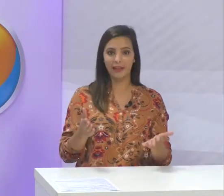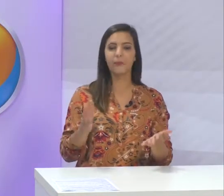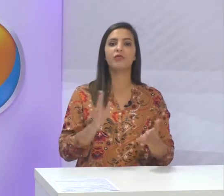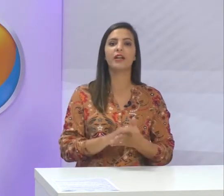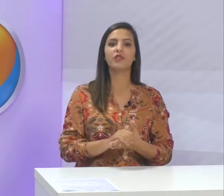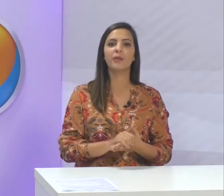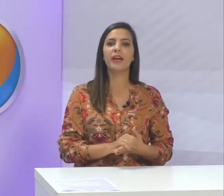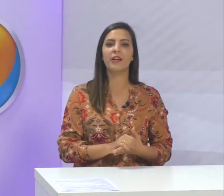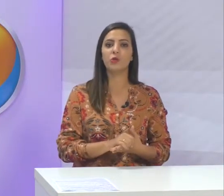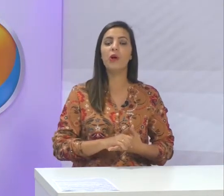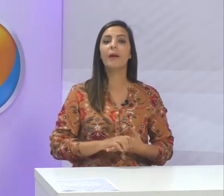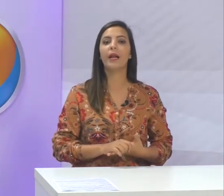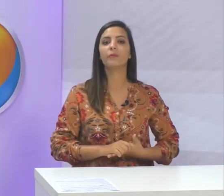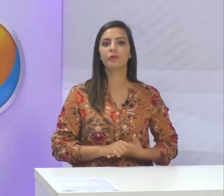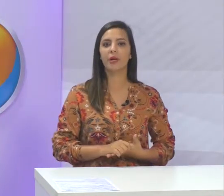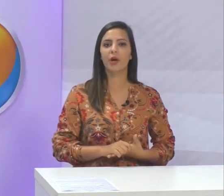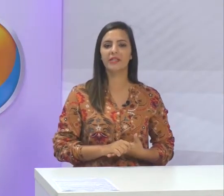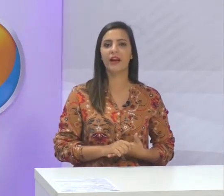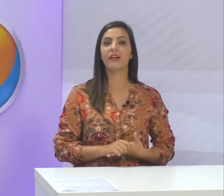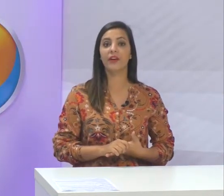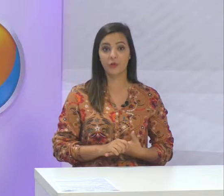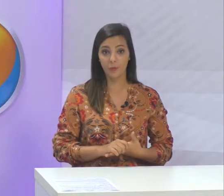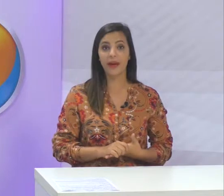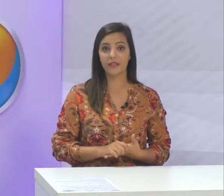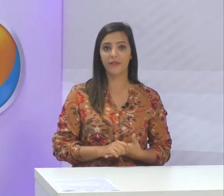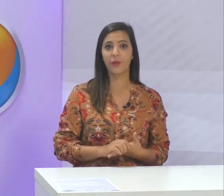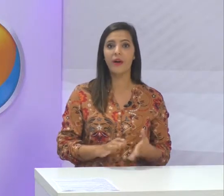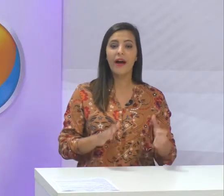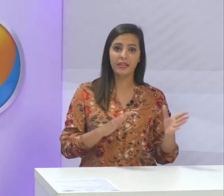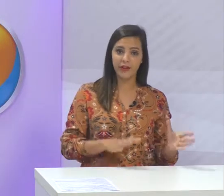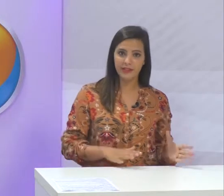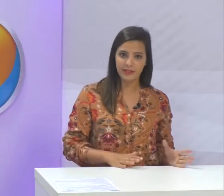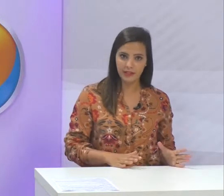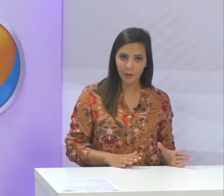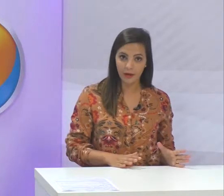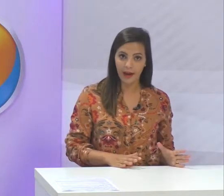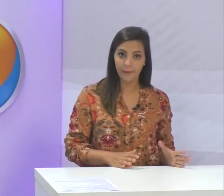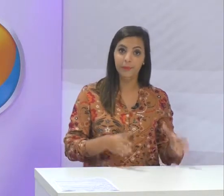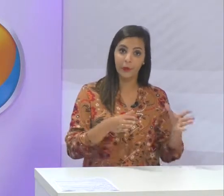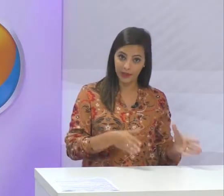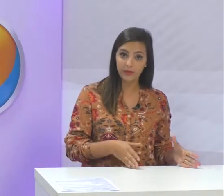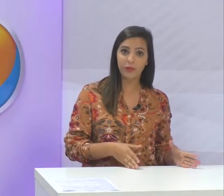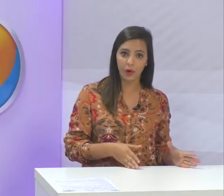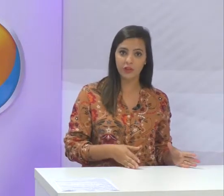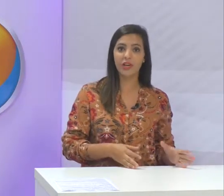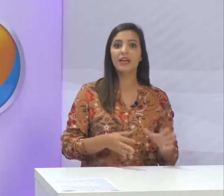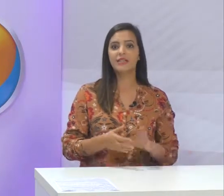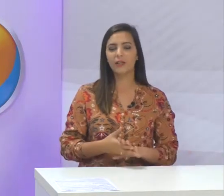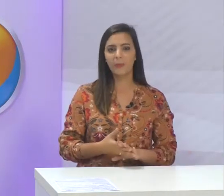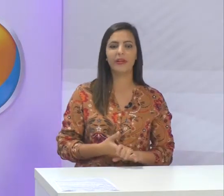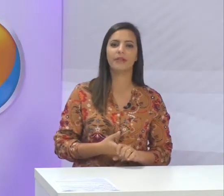dá tempo de garantir o ingresso pra um dos melhores carnavais do país viu as vendas estão é pelo quinto lote